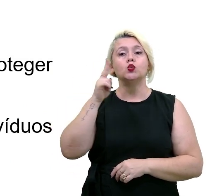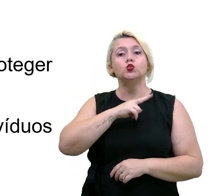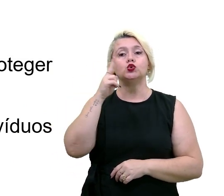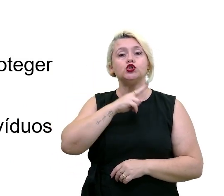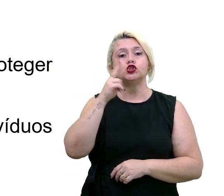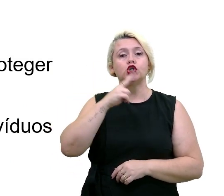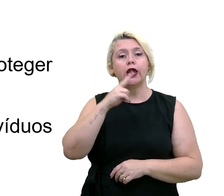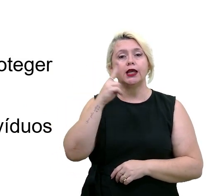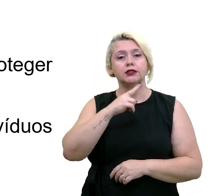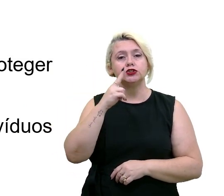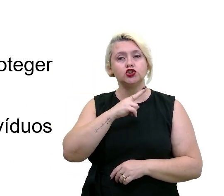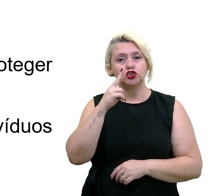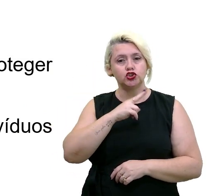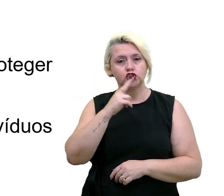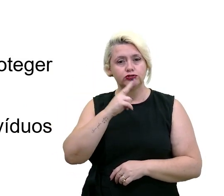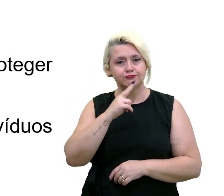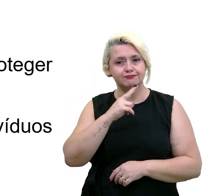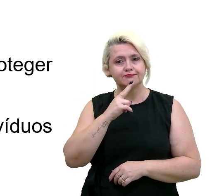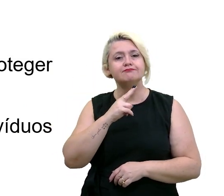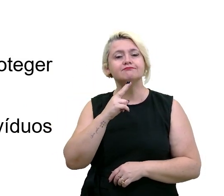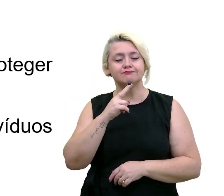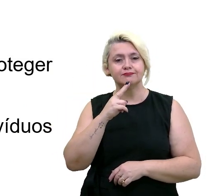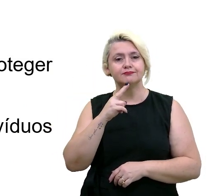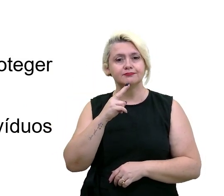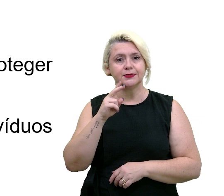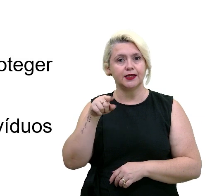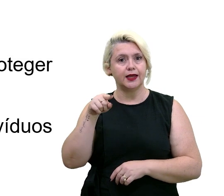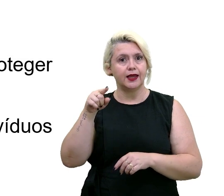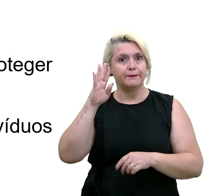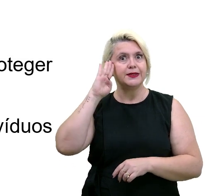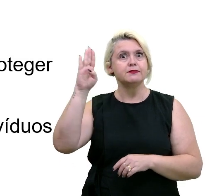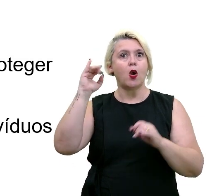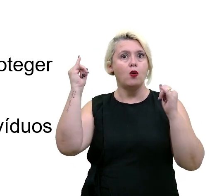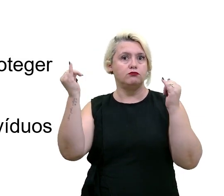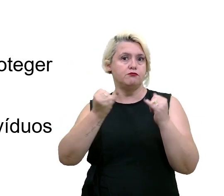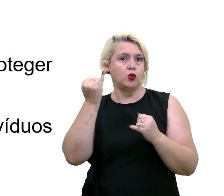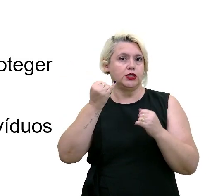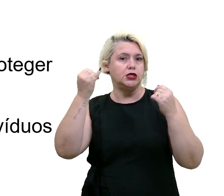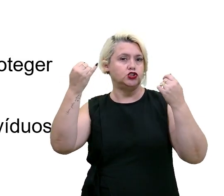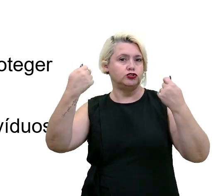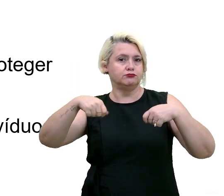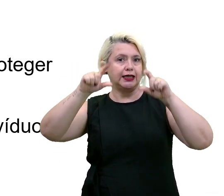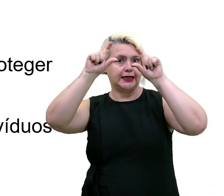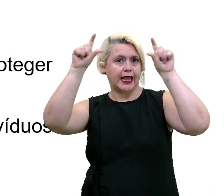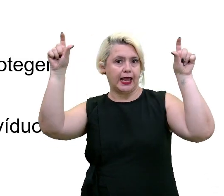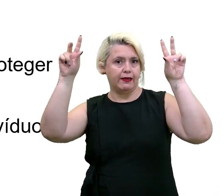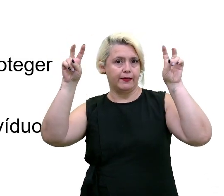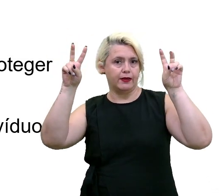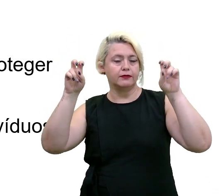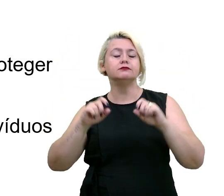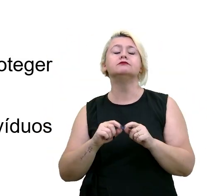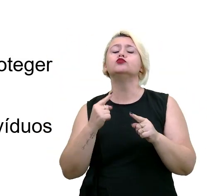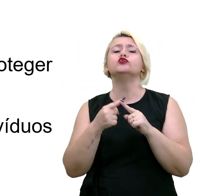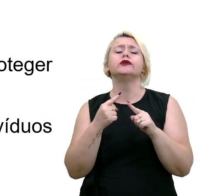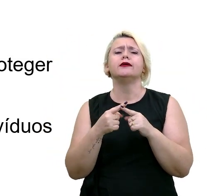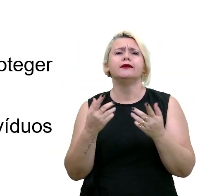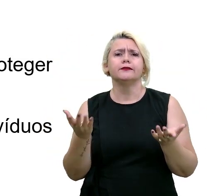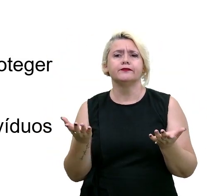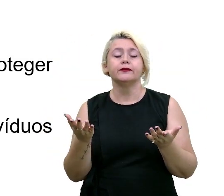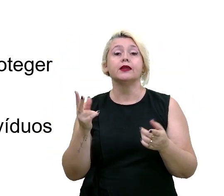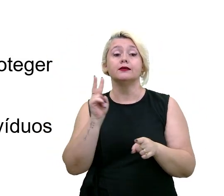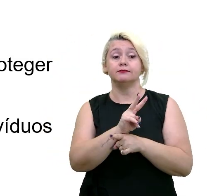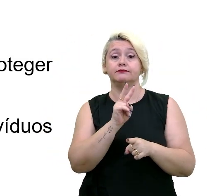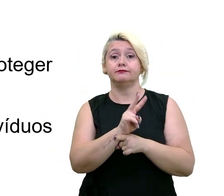e essencialidade dessa questão. Essa questão é muito urgente, é essencial. Por quê? A